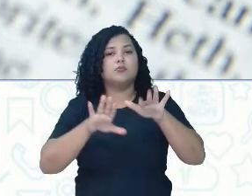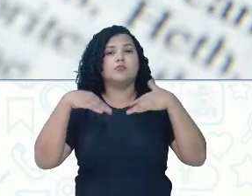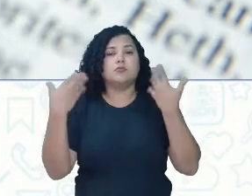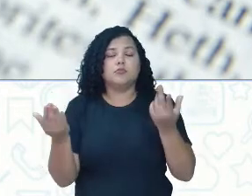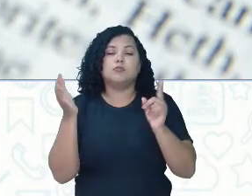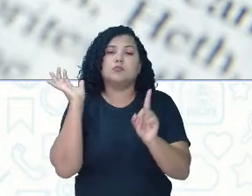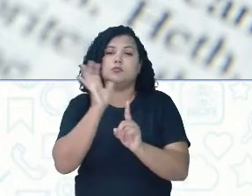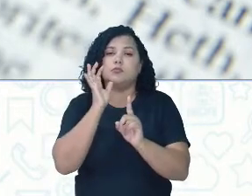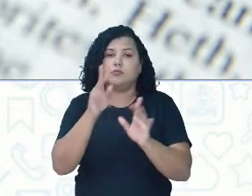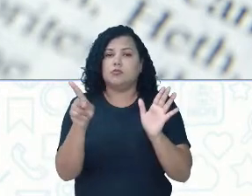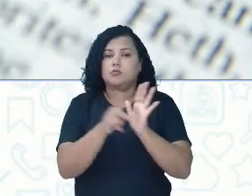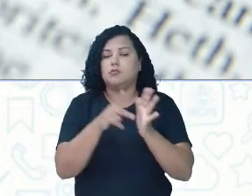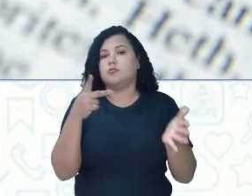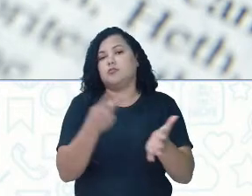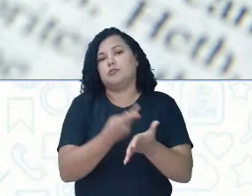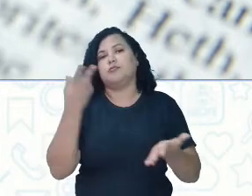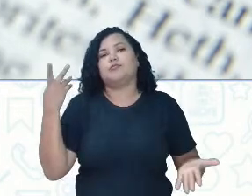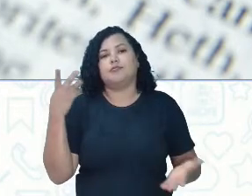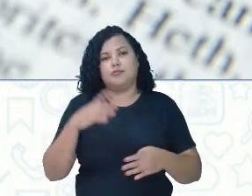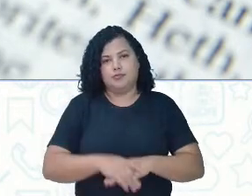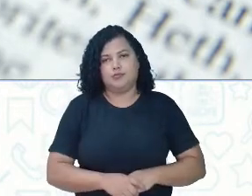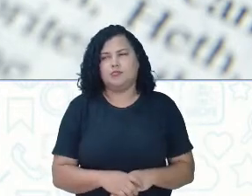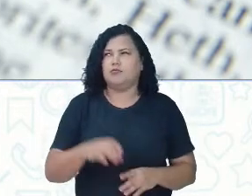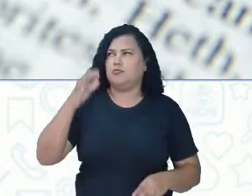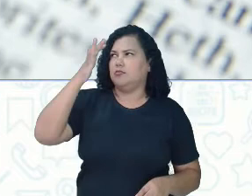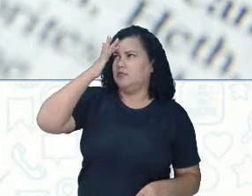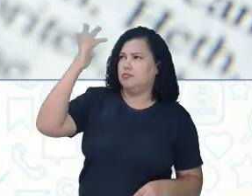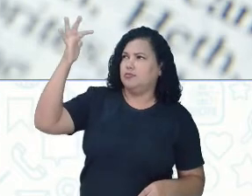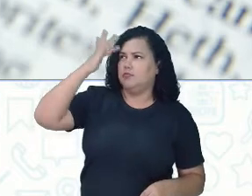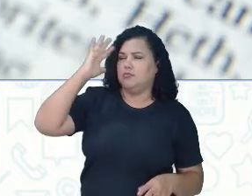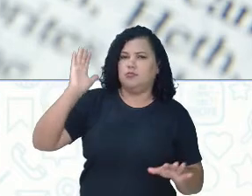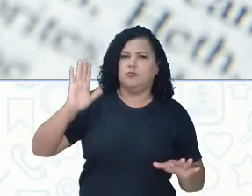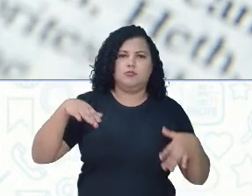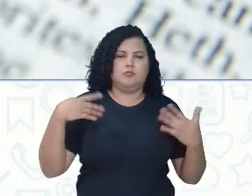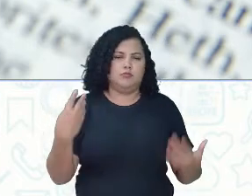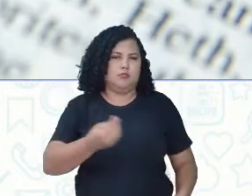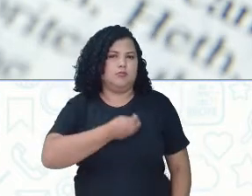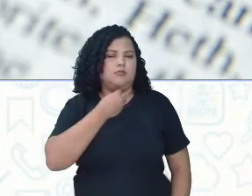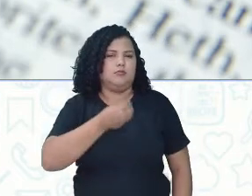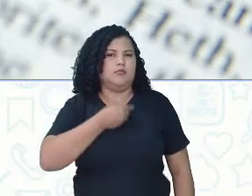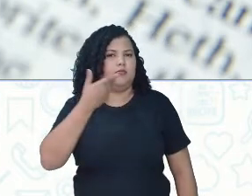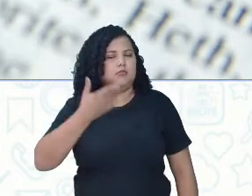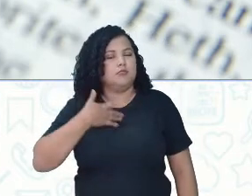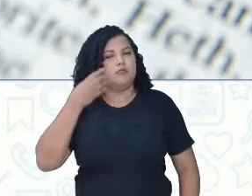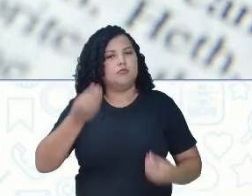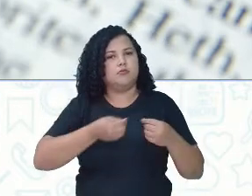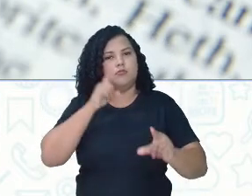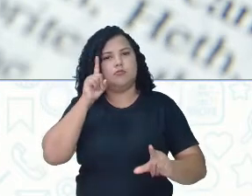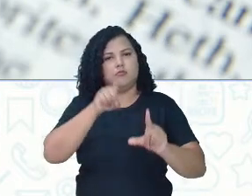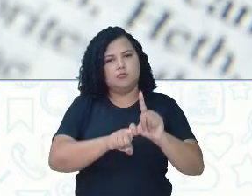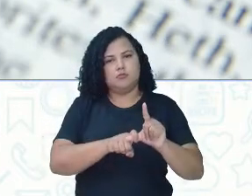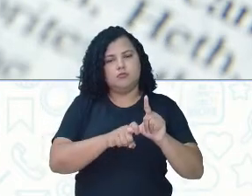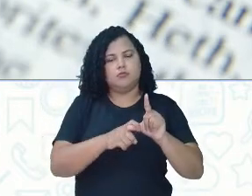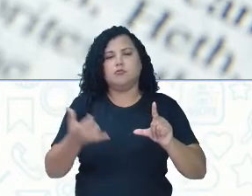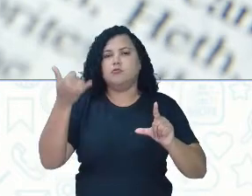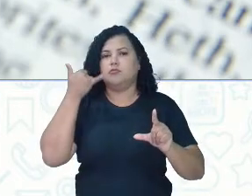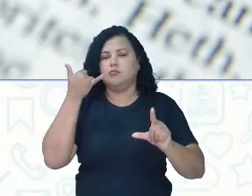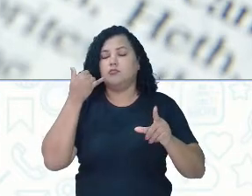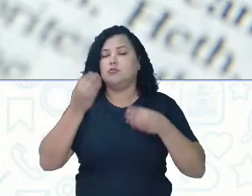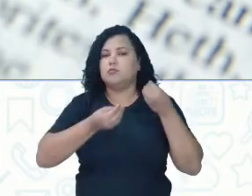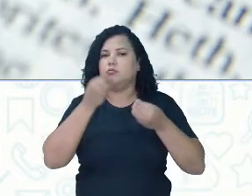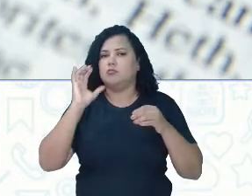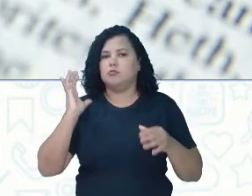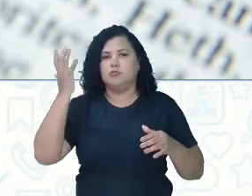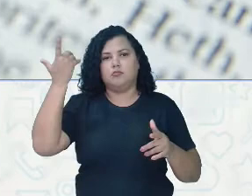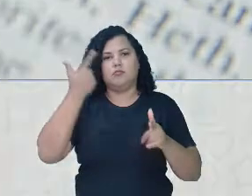mentais dos fatos. O protagonista, então, faz reflexões sobre a sua própria vida, sua dependência com relação ao aparelho e como